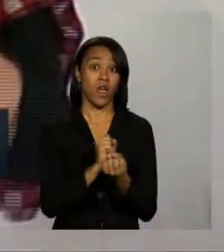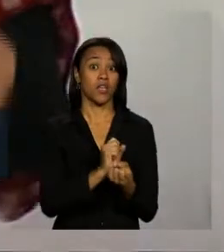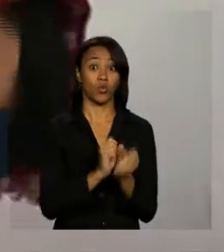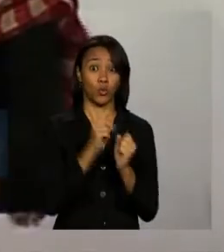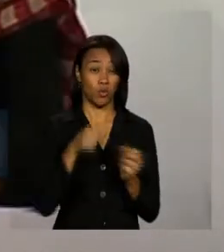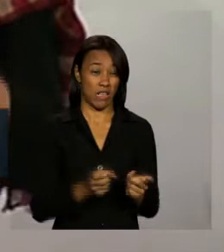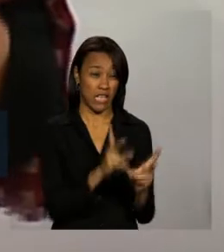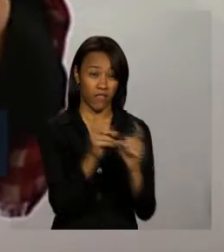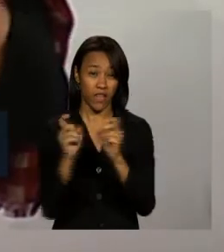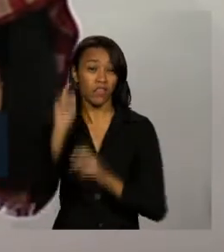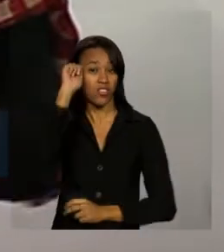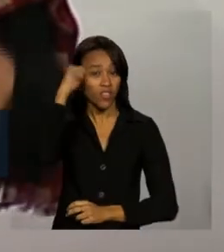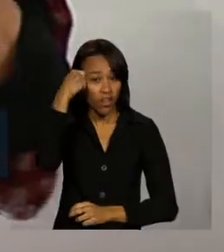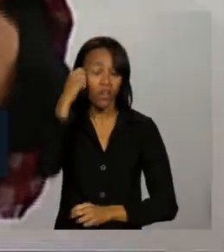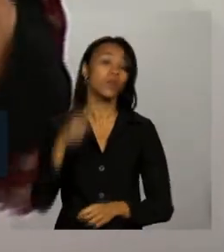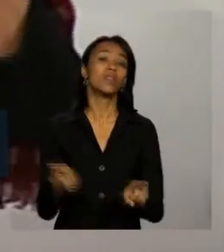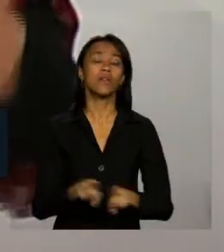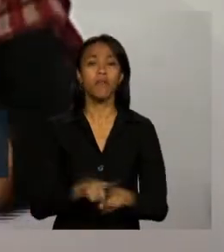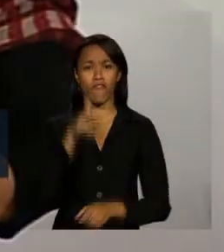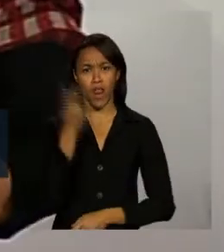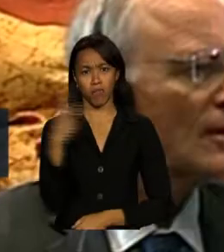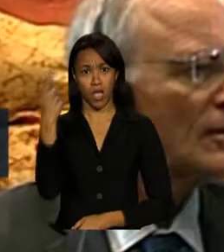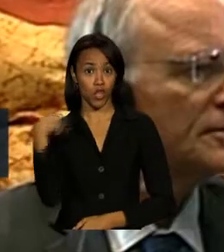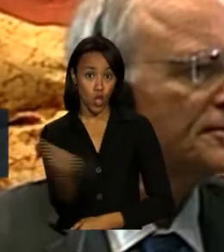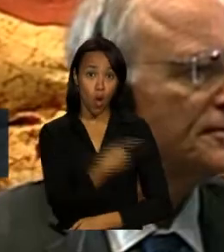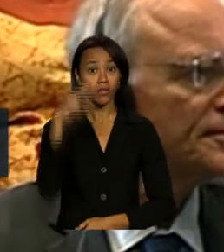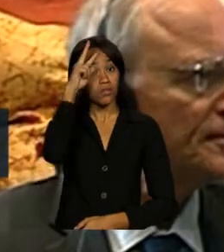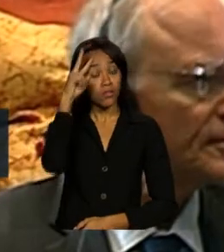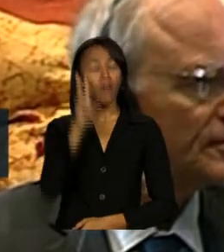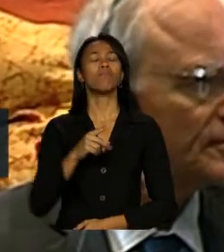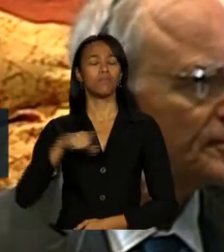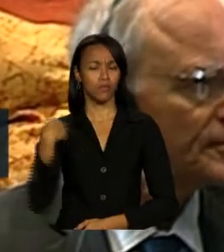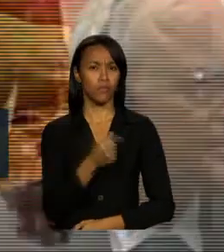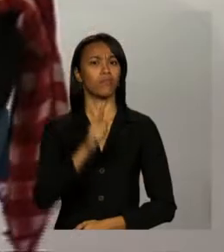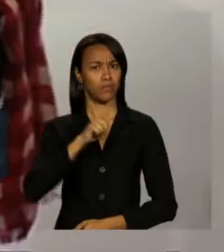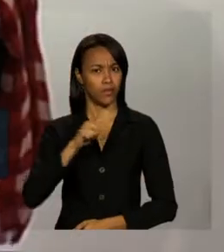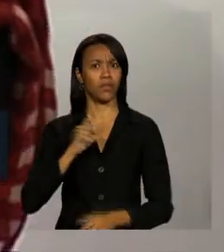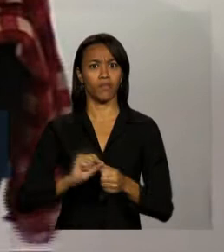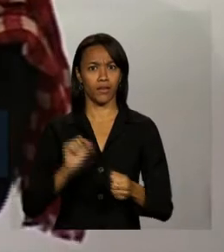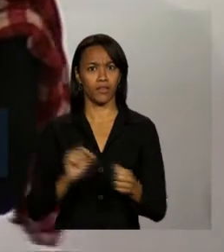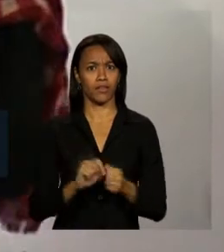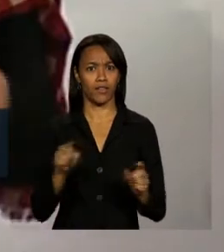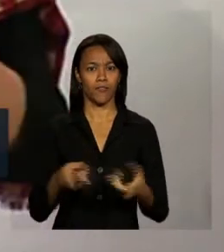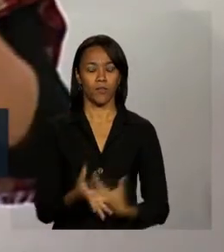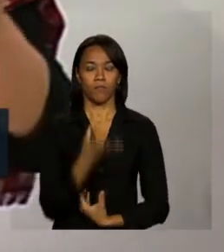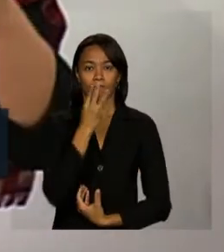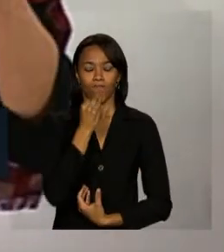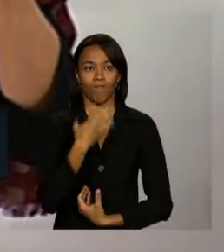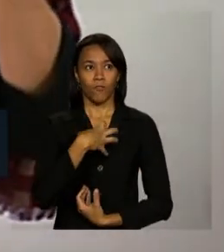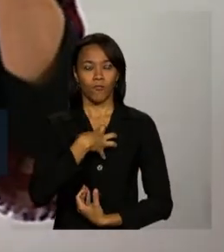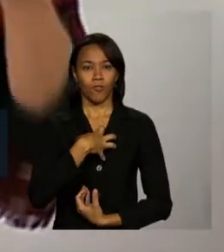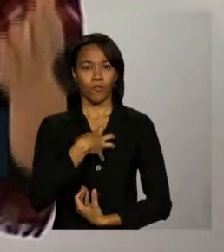negreiro, quando falamos da nossa história, nós vamos ter que fazer estes lutos para que a gente não